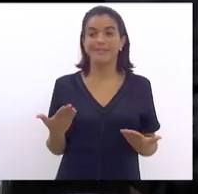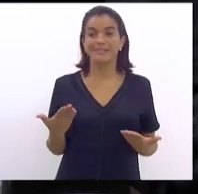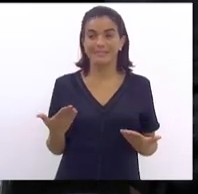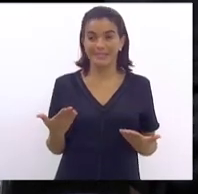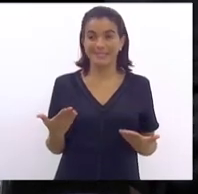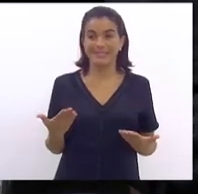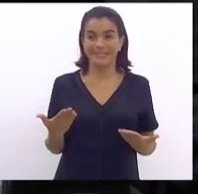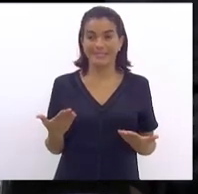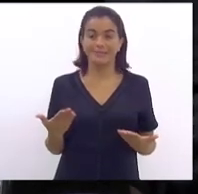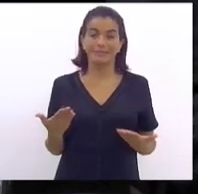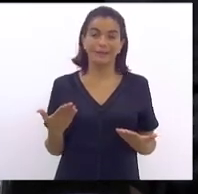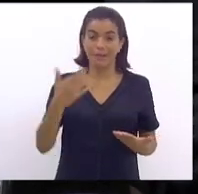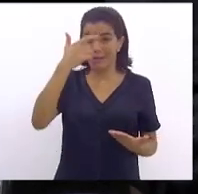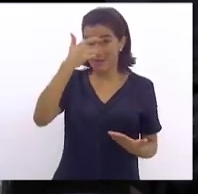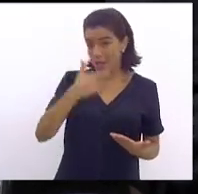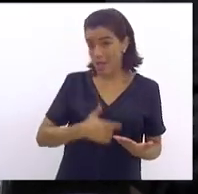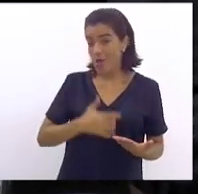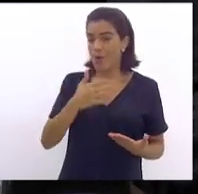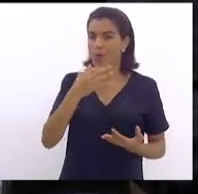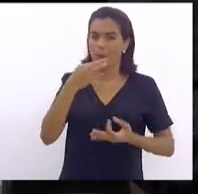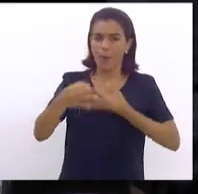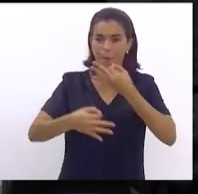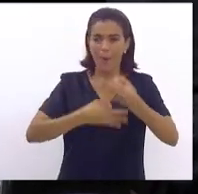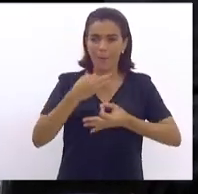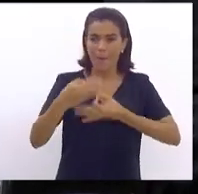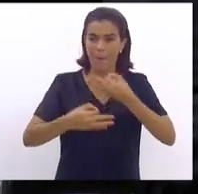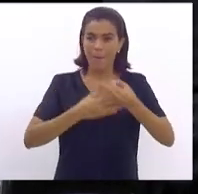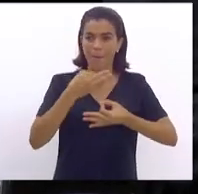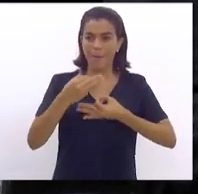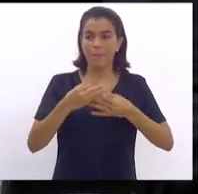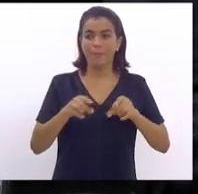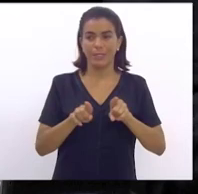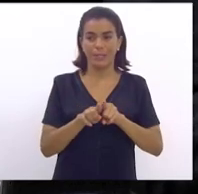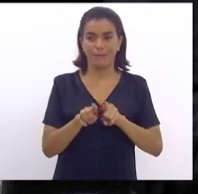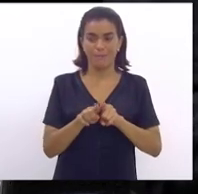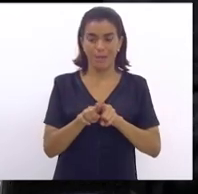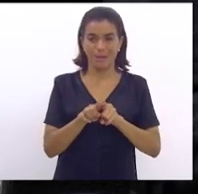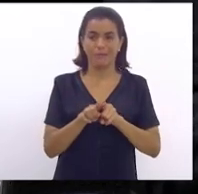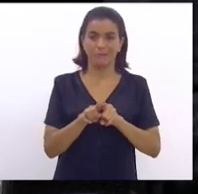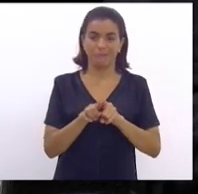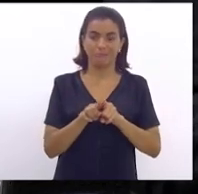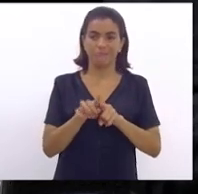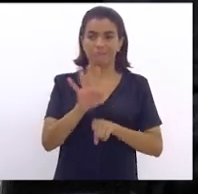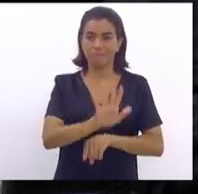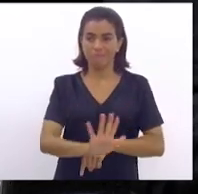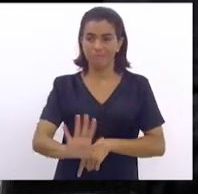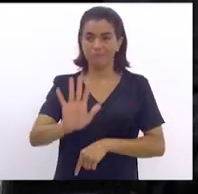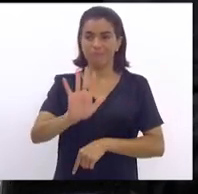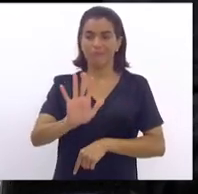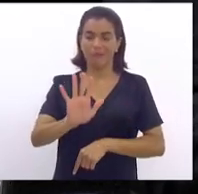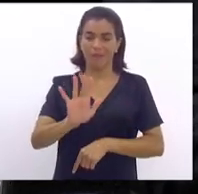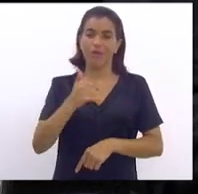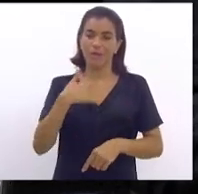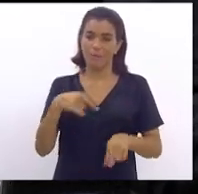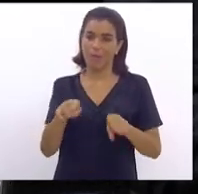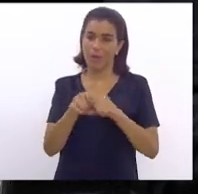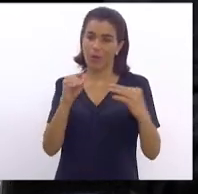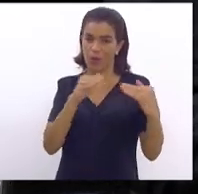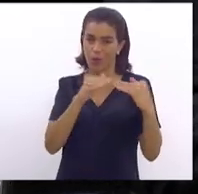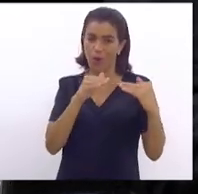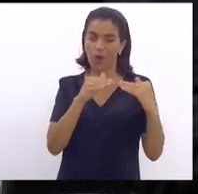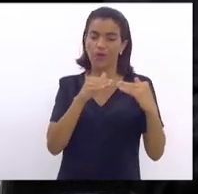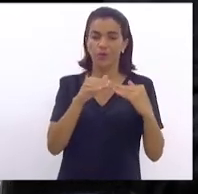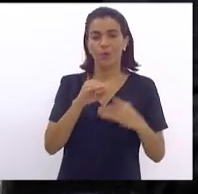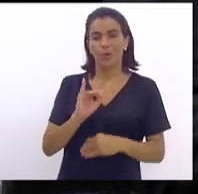aqui, não é, como propositura e de forma, na forma, eu também opto como